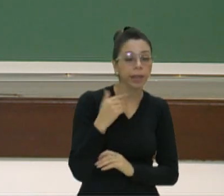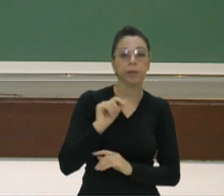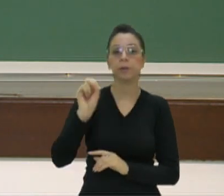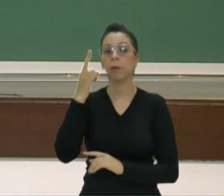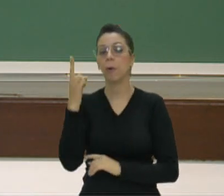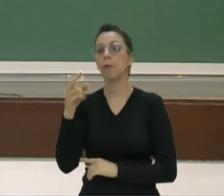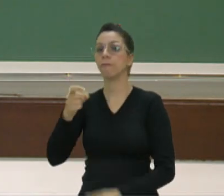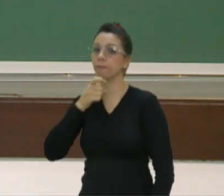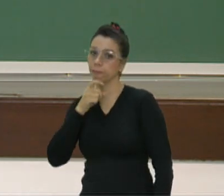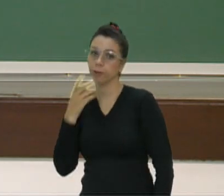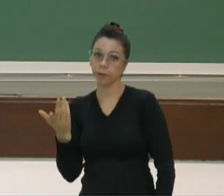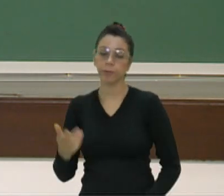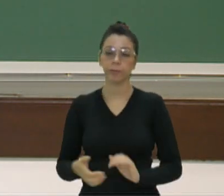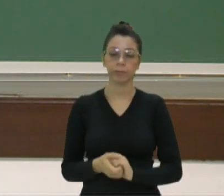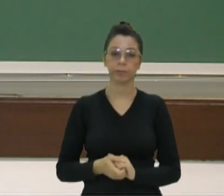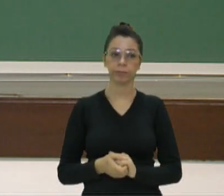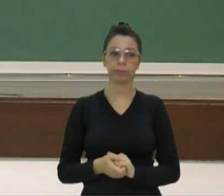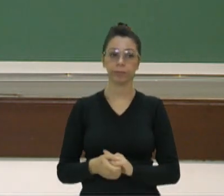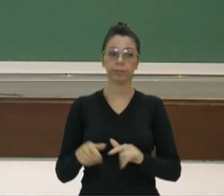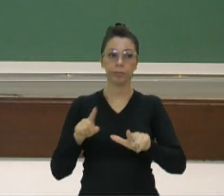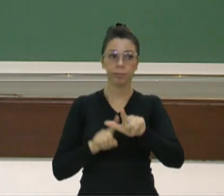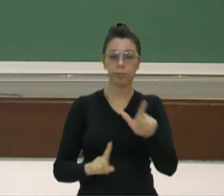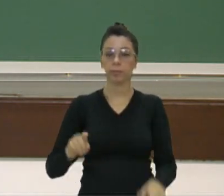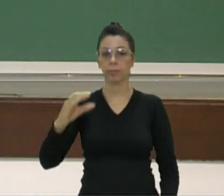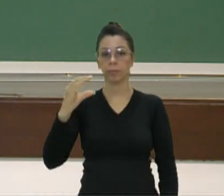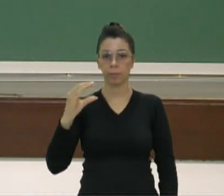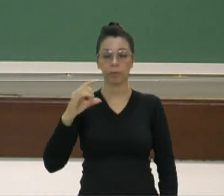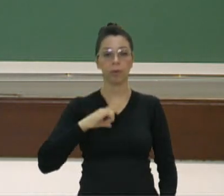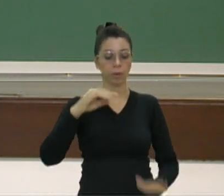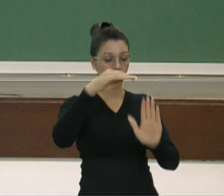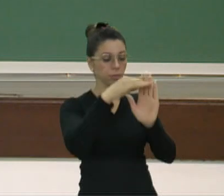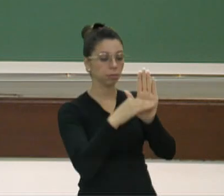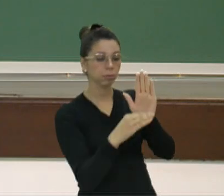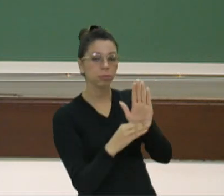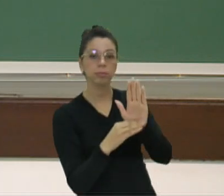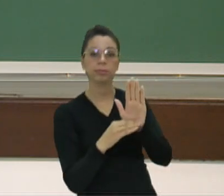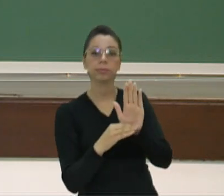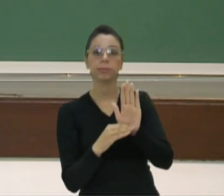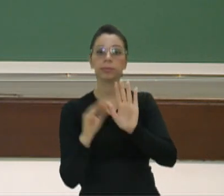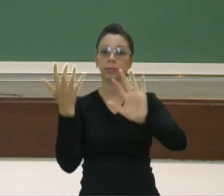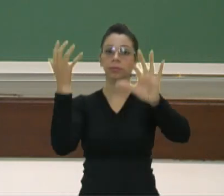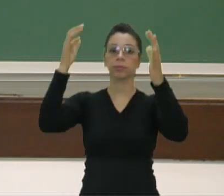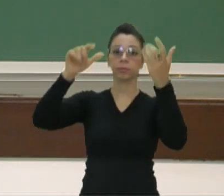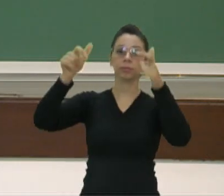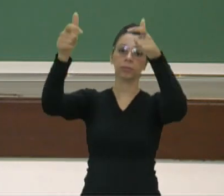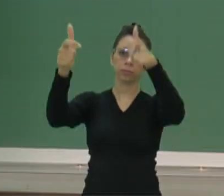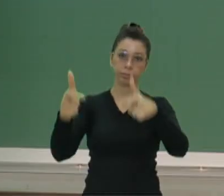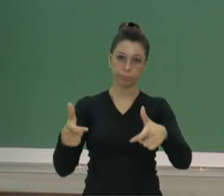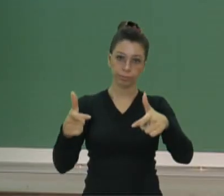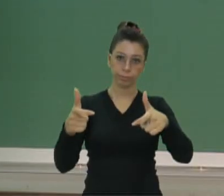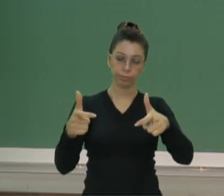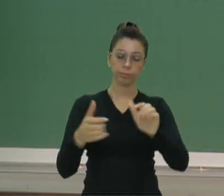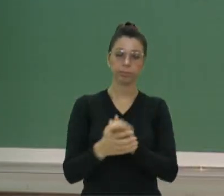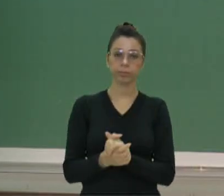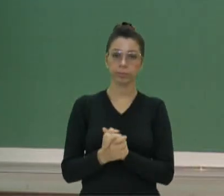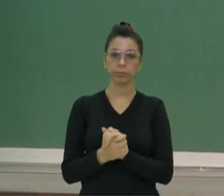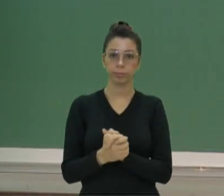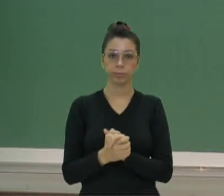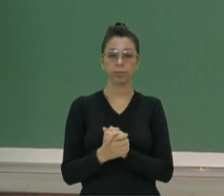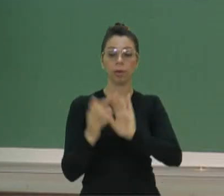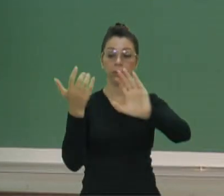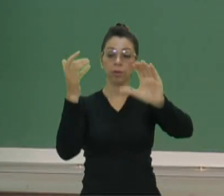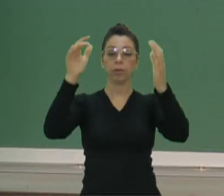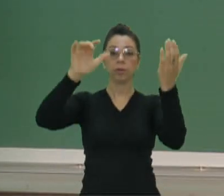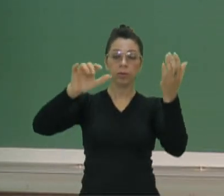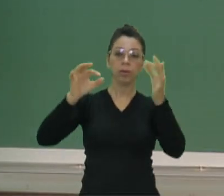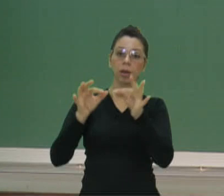é a letra B. Na letra C, sim, temos os elementos que determinam o clima de um lugar. Este clima de um lugar, nós vamos ter